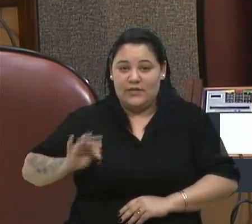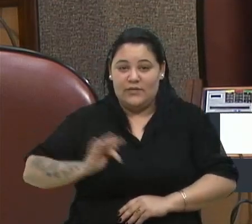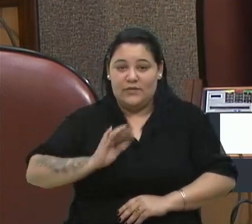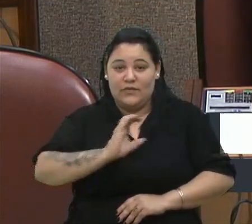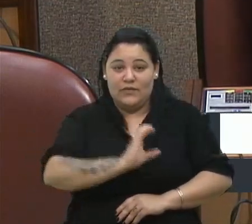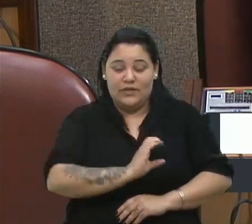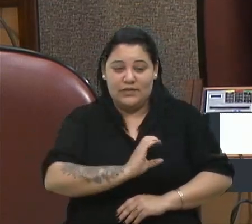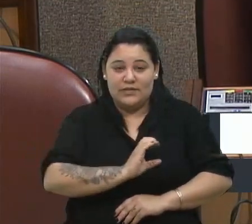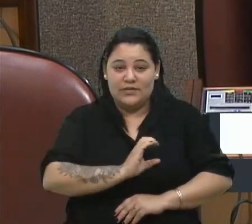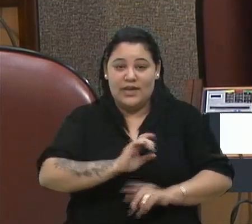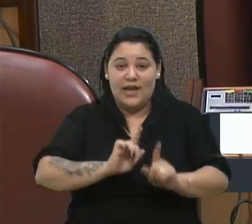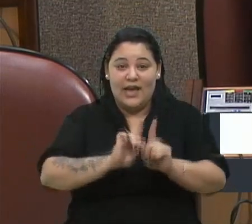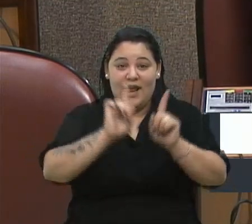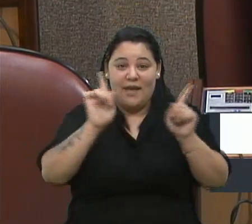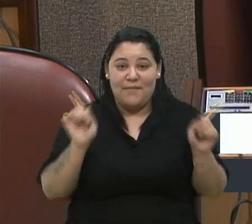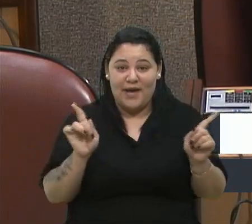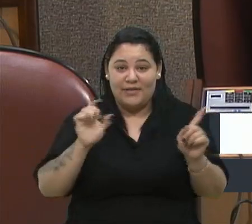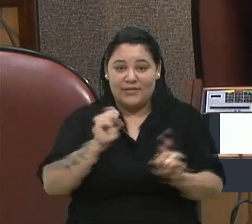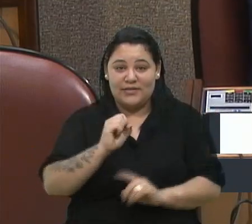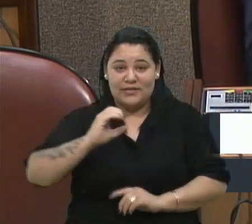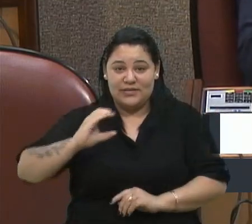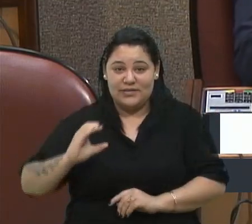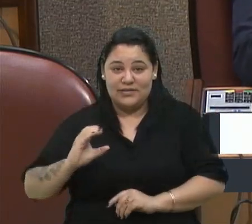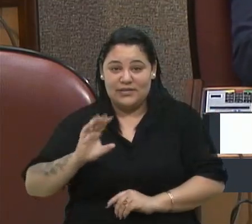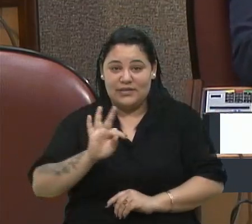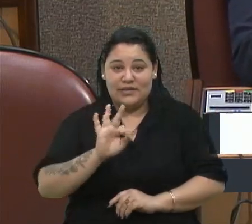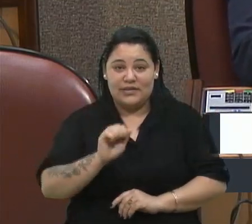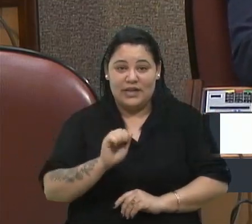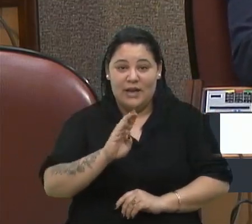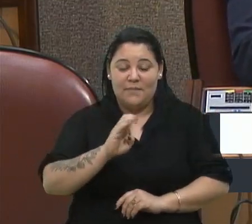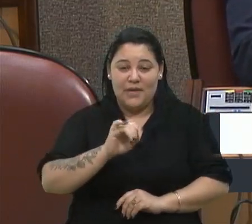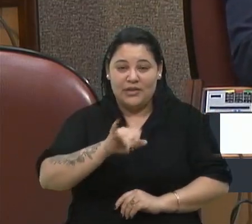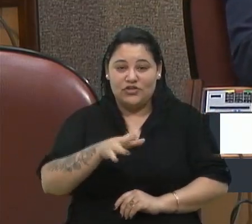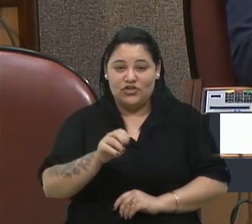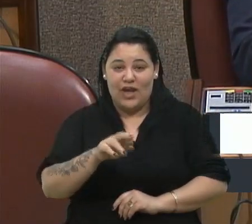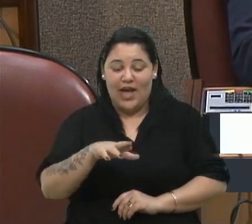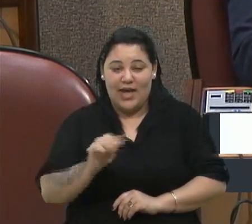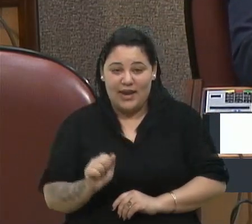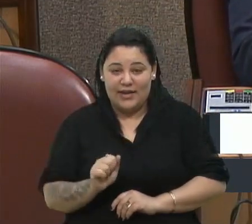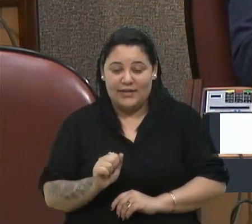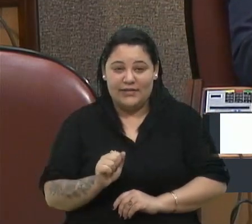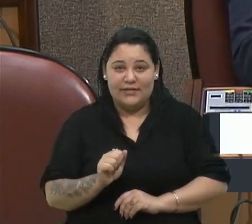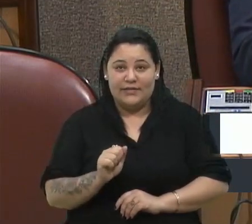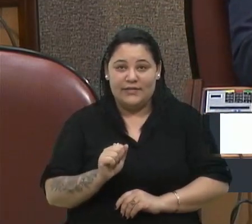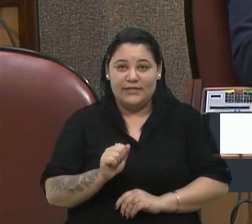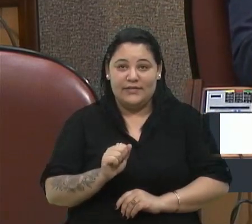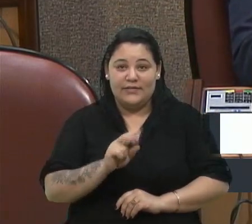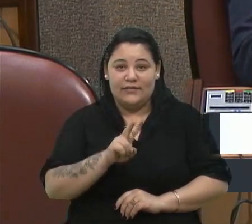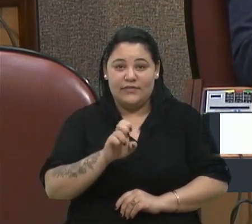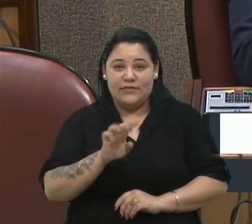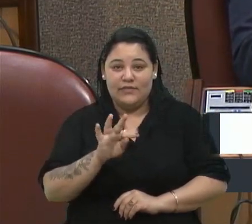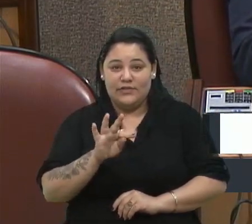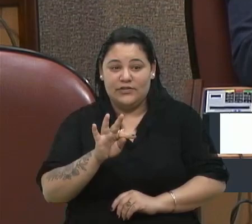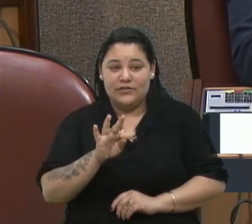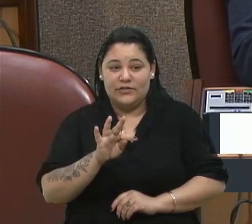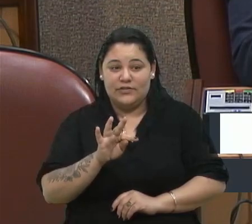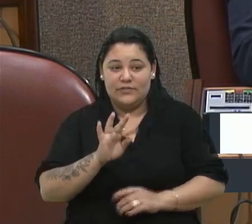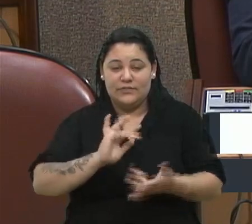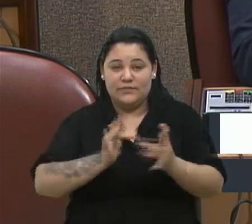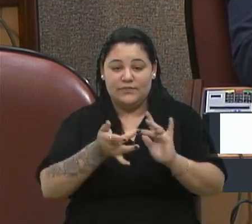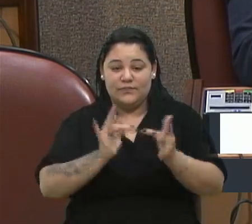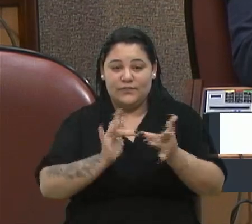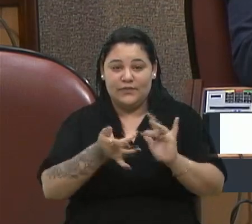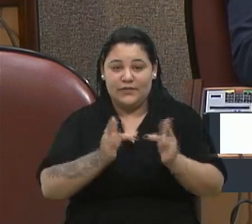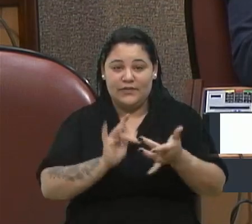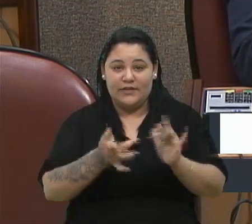Palhoça, Sapiranga, Tapejara, Venâncio Aires, Westfália. Foram várias as pessoas